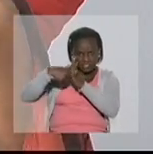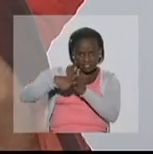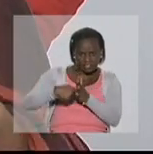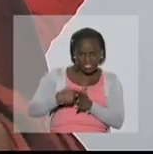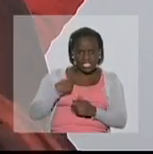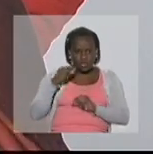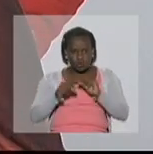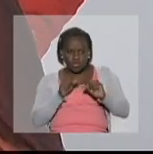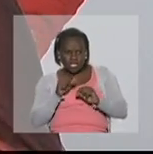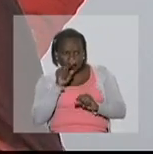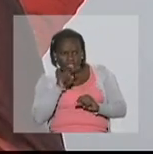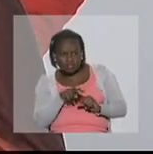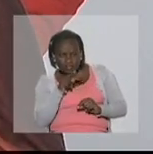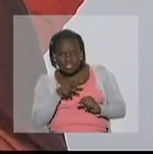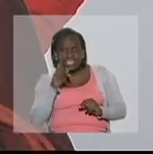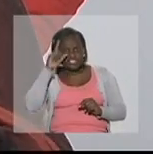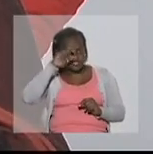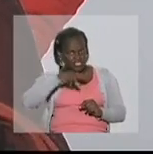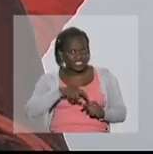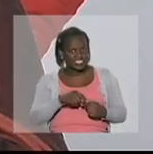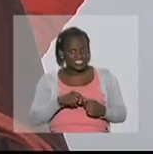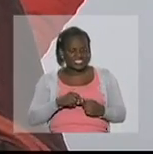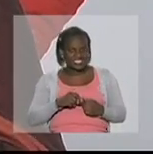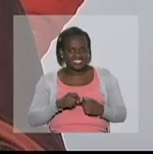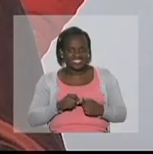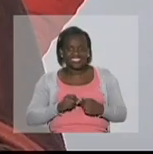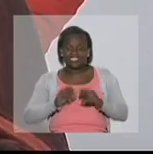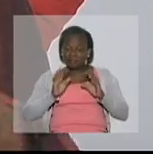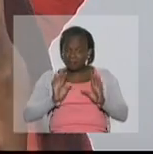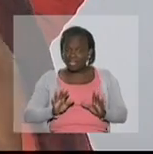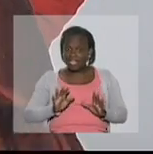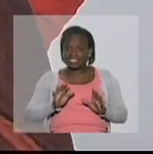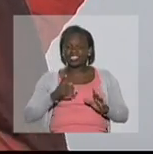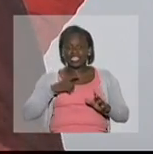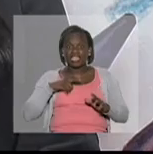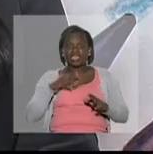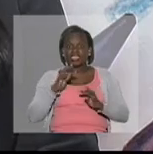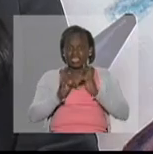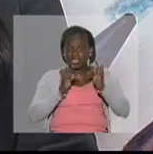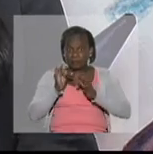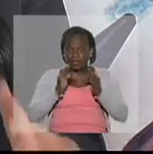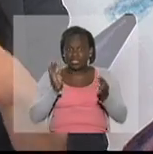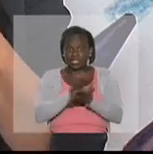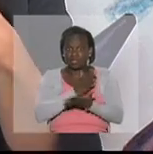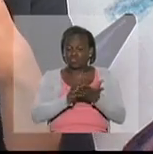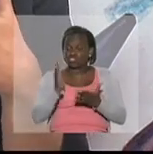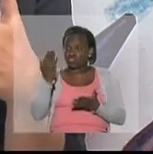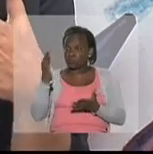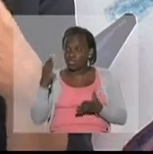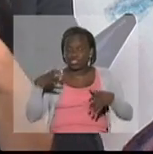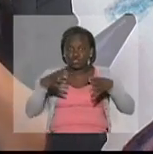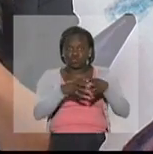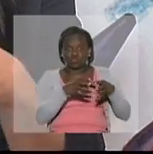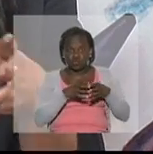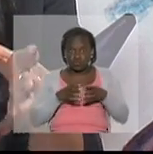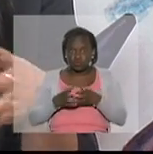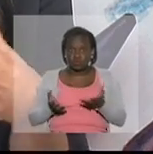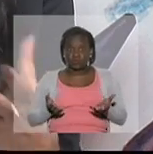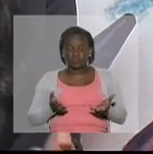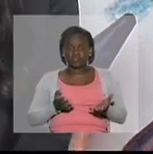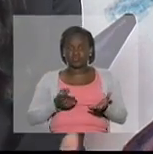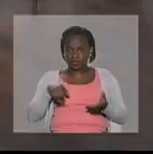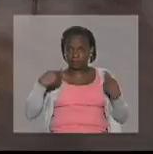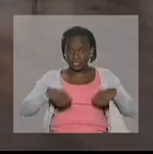uma leitura do que eu sou. É complicado isso, né? Mas tem terapias que são terapias de Tem, espelhos, né? tem. Esses grupos,